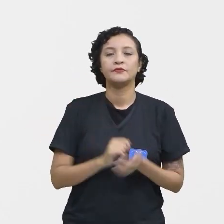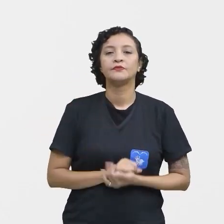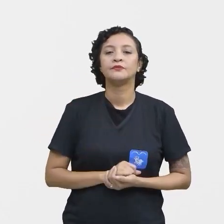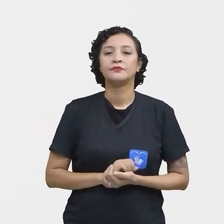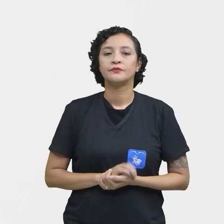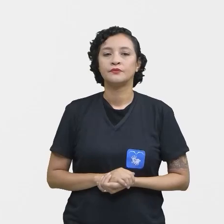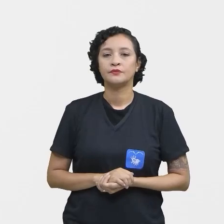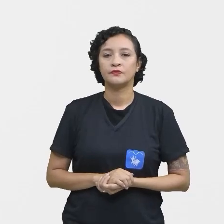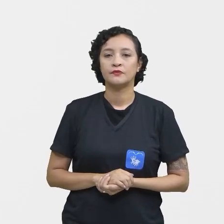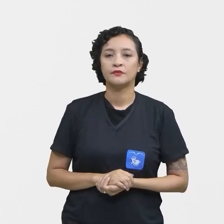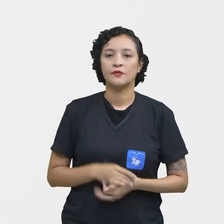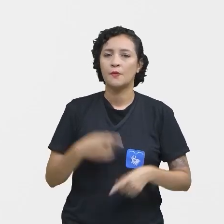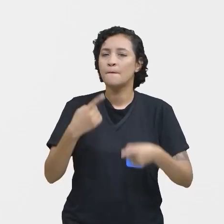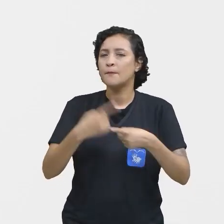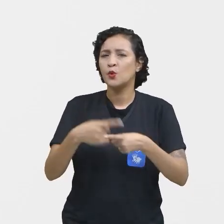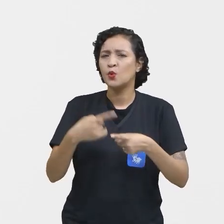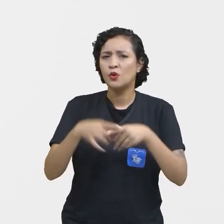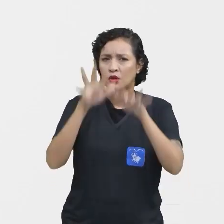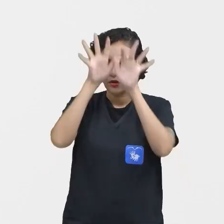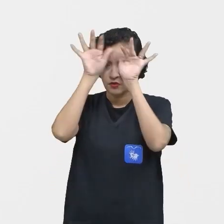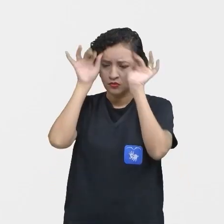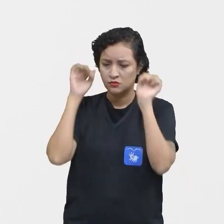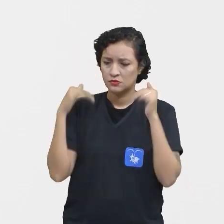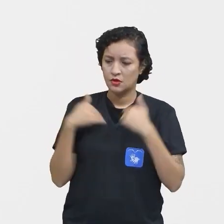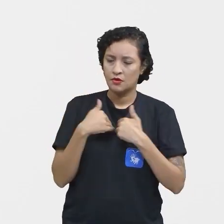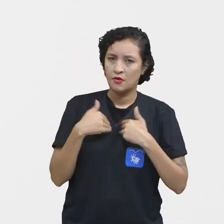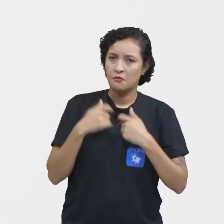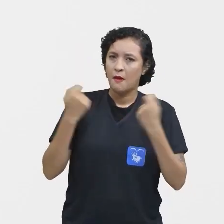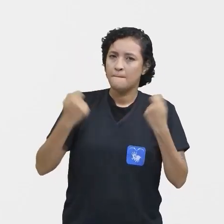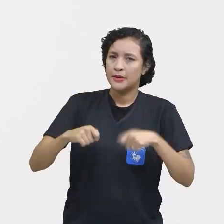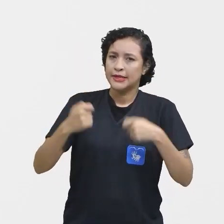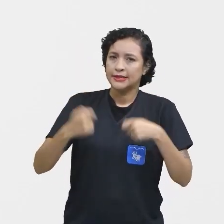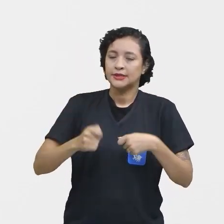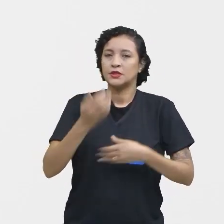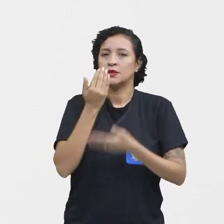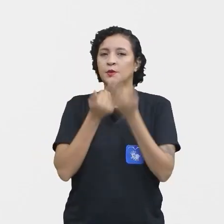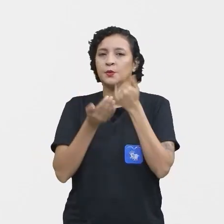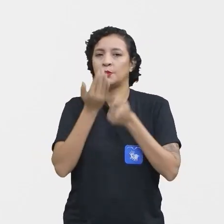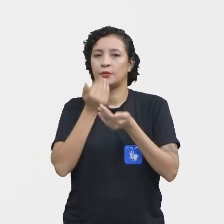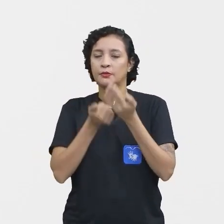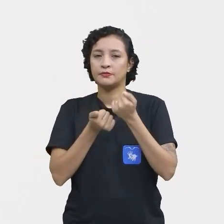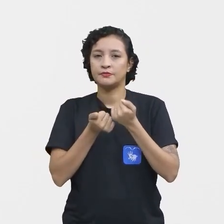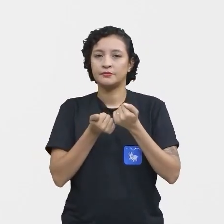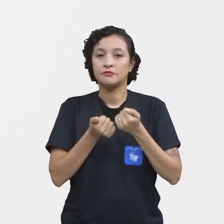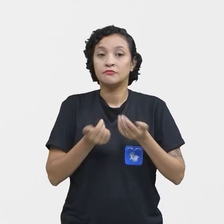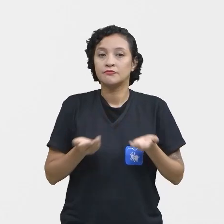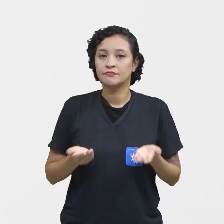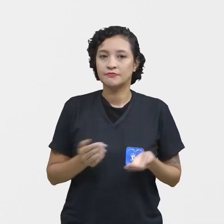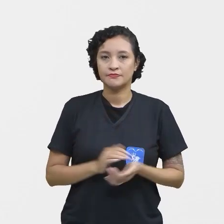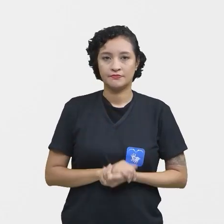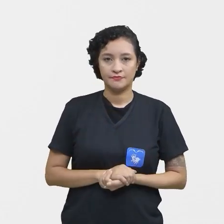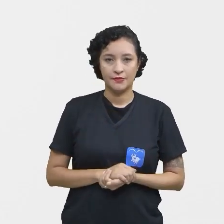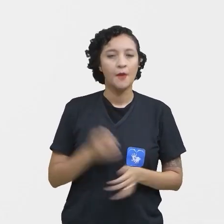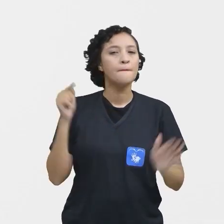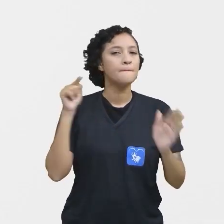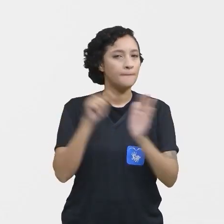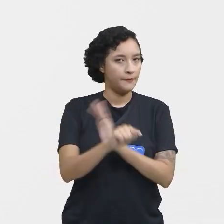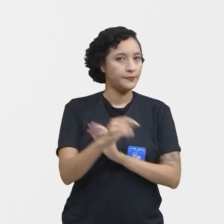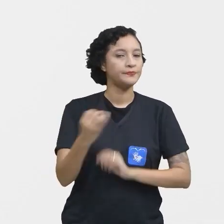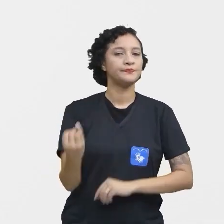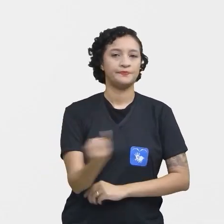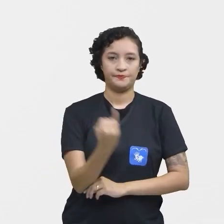1. Por que os animais precisam se alimentar? Essa é uma pergunta